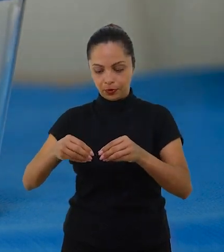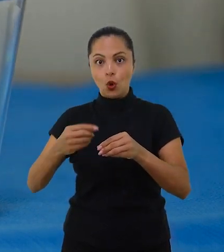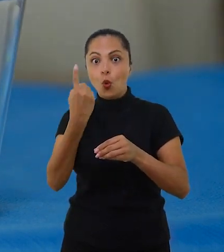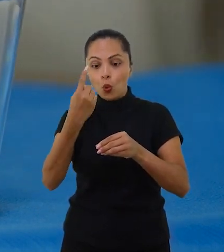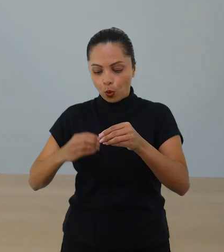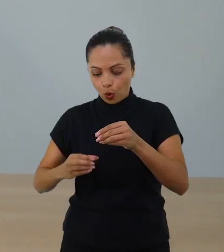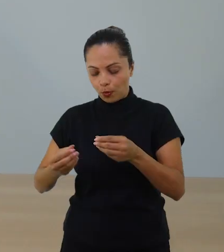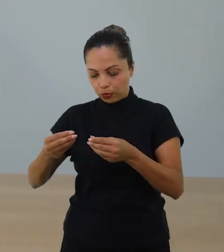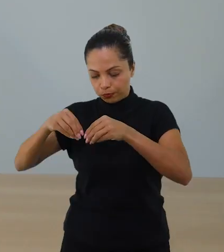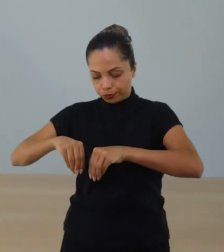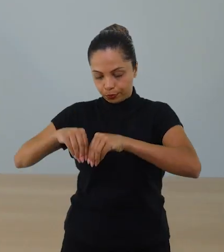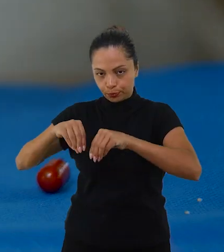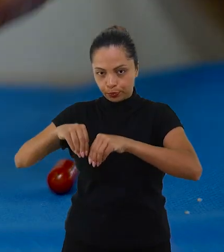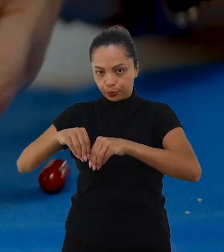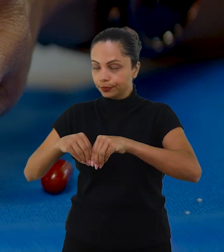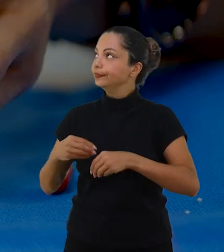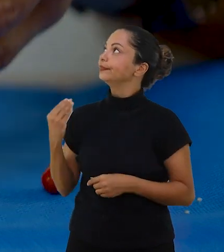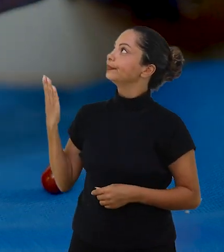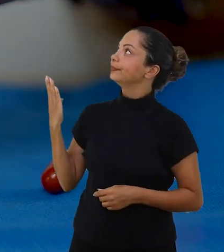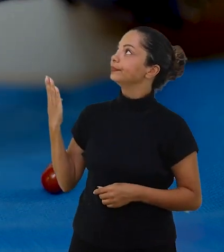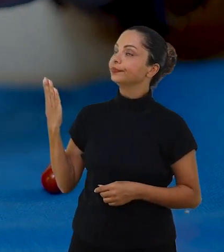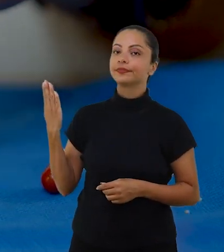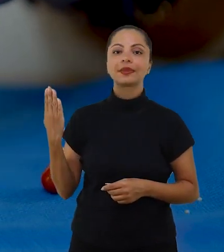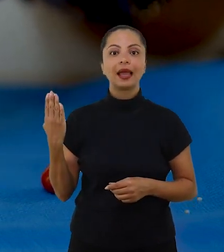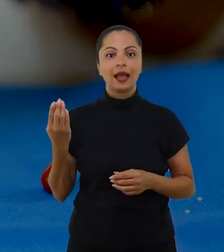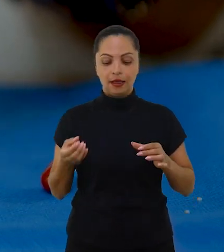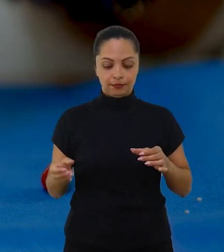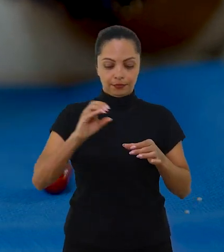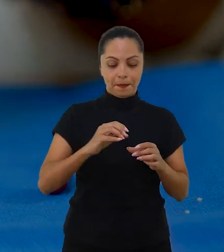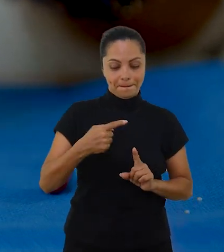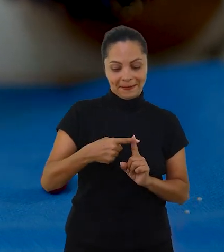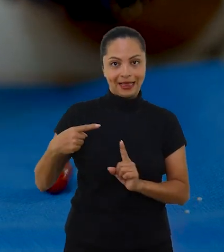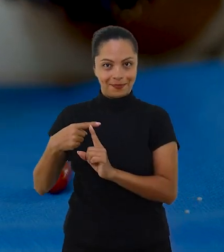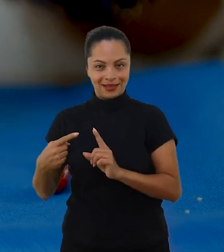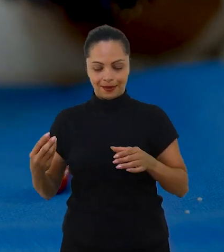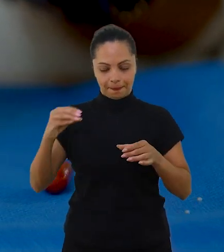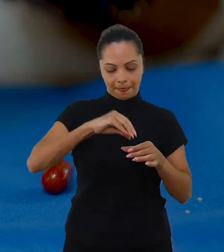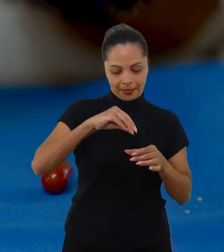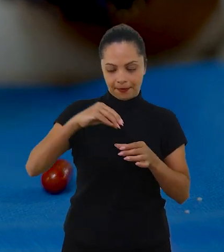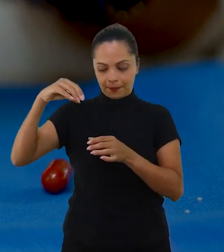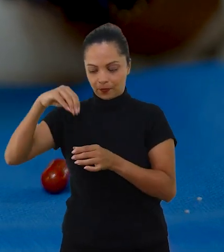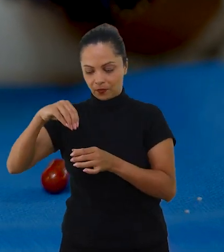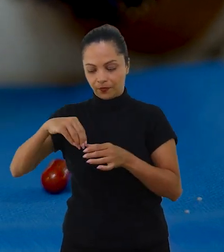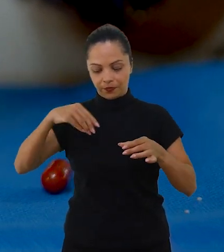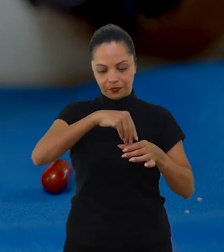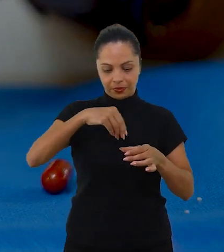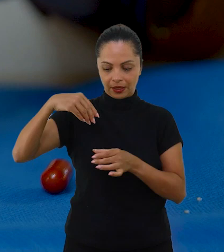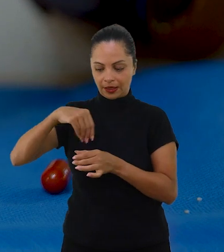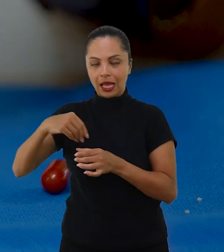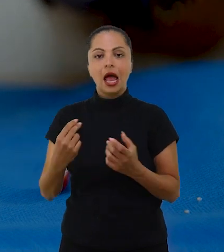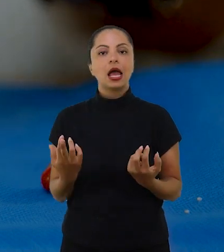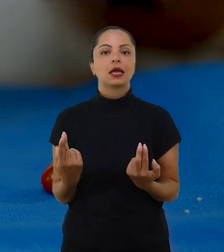copinho. Depois, divida o conteúdo pela metade utilizando um segundo copinho. Transfira os grânulos de um